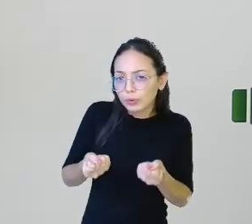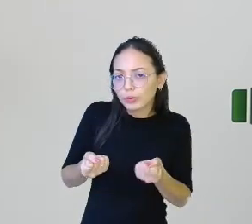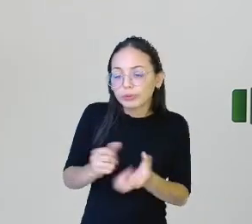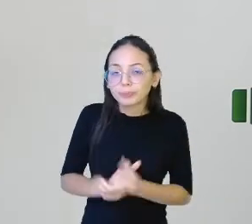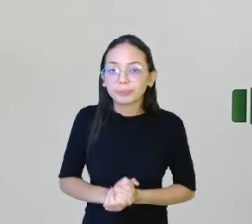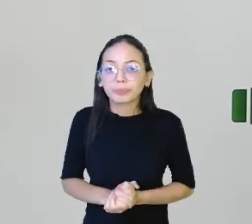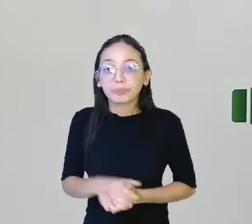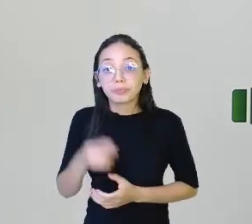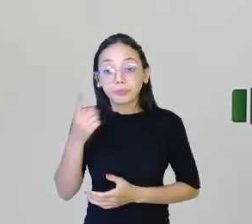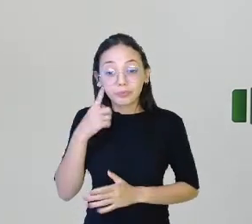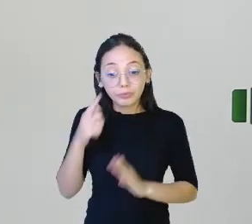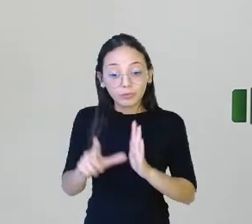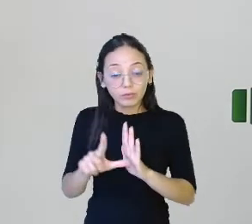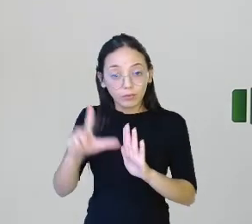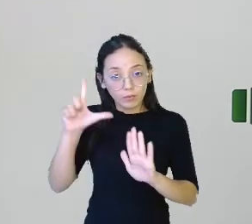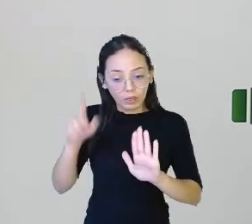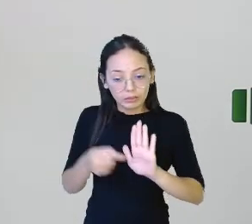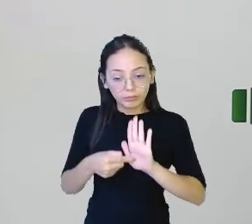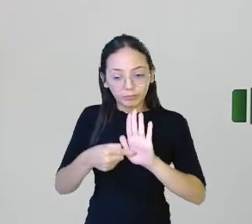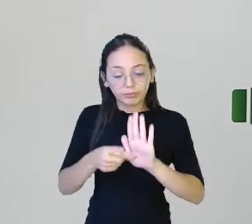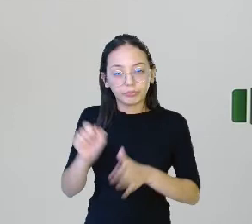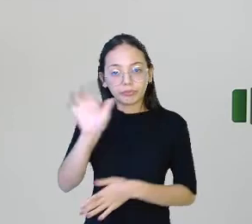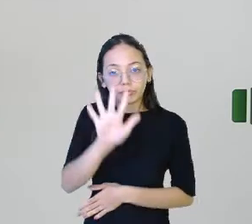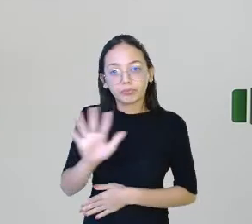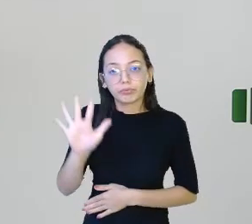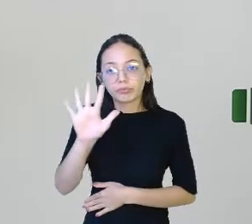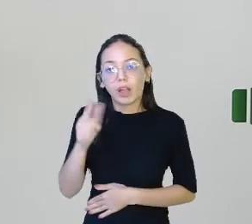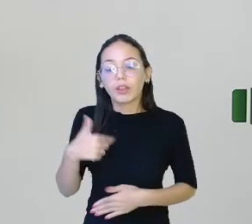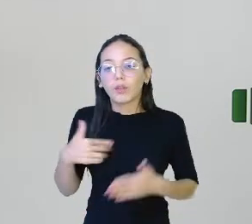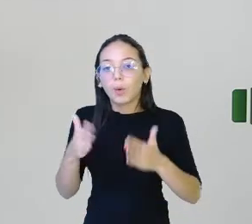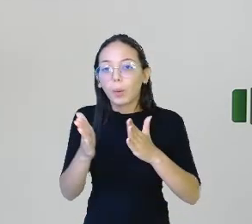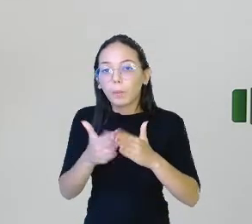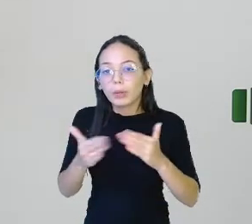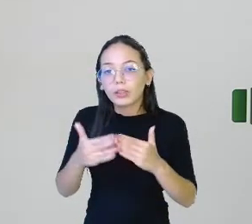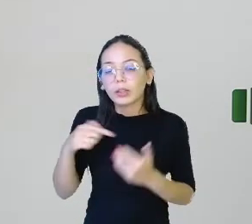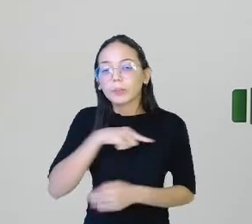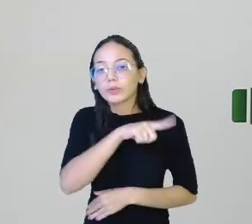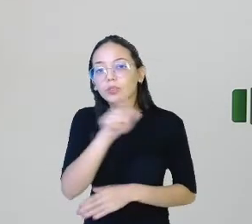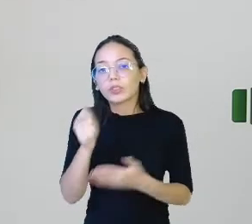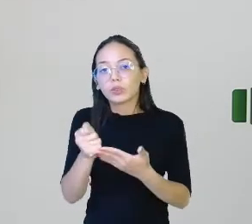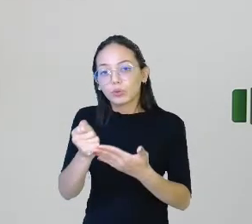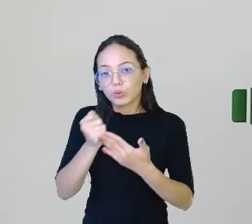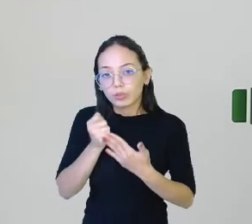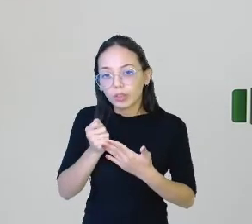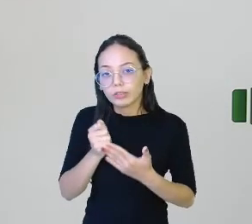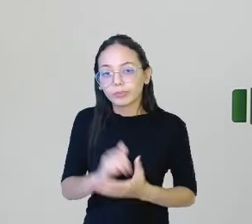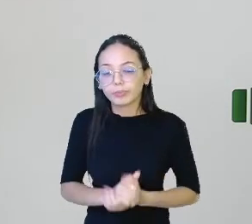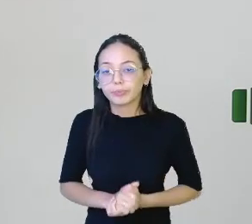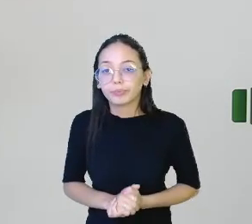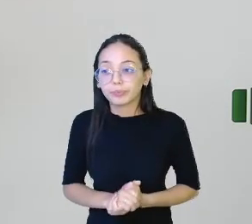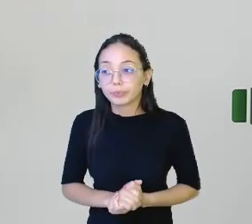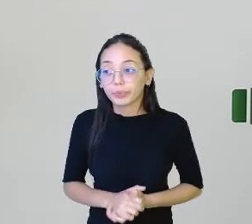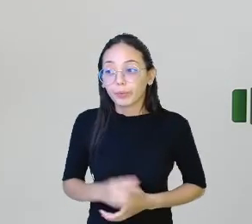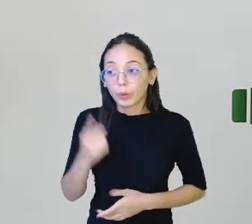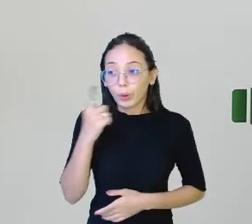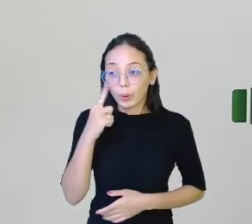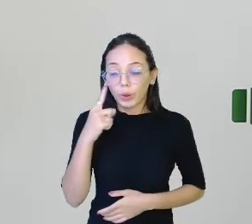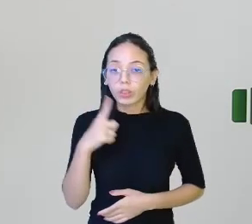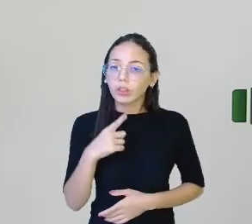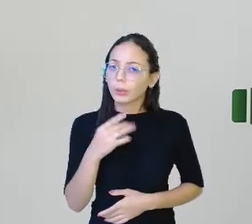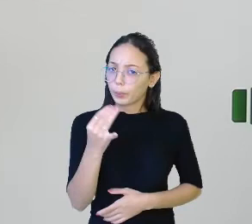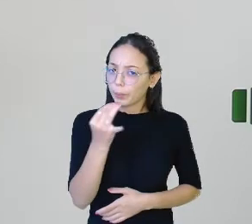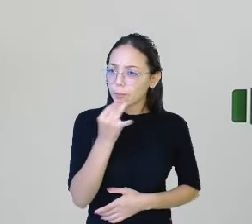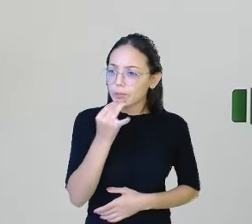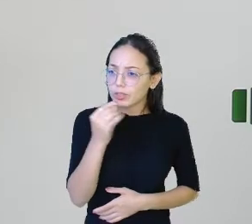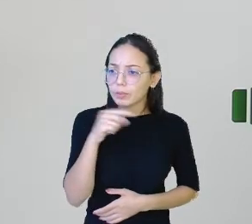de eu colocar aqui a imagem, eu vou pedir para você aí de casa me ajudar. Eu trouxe um exemplo